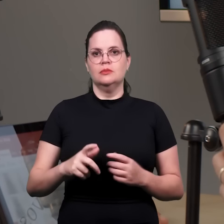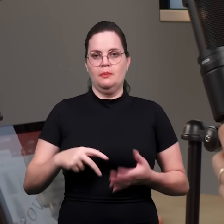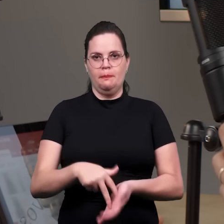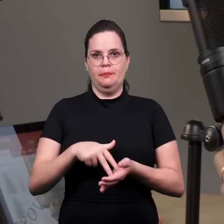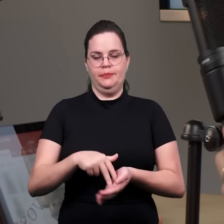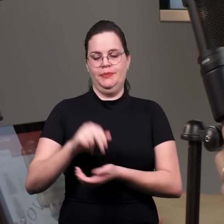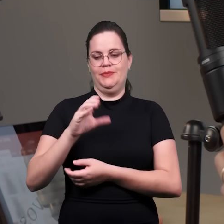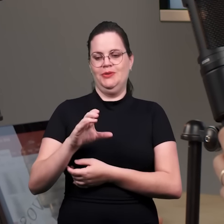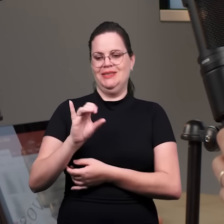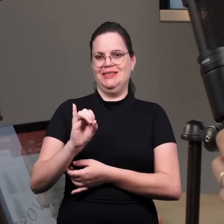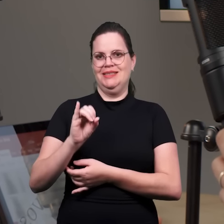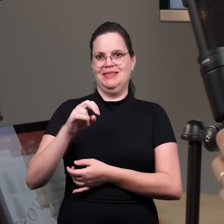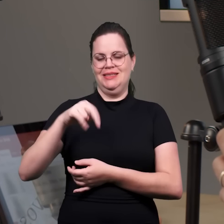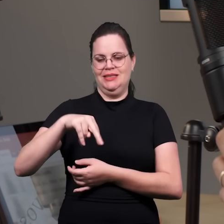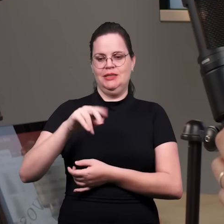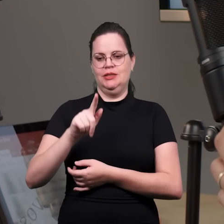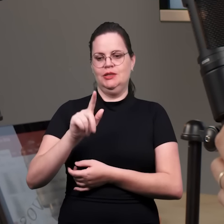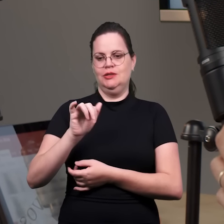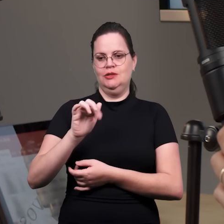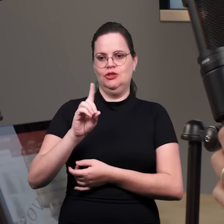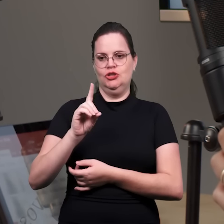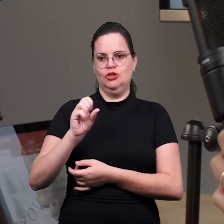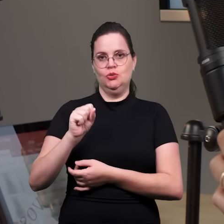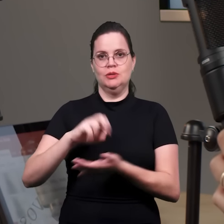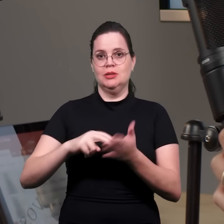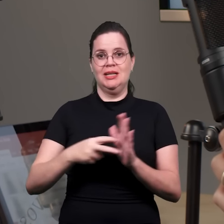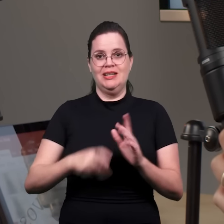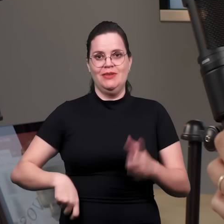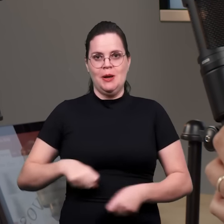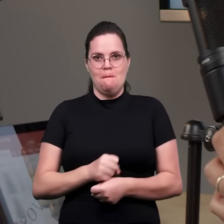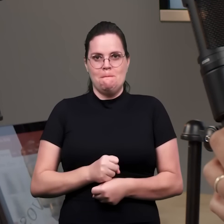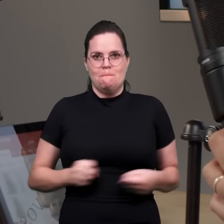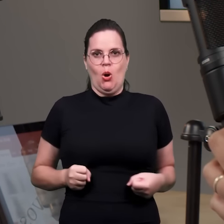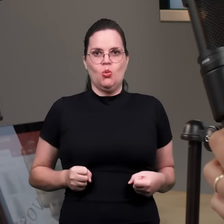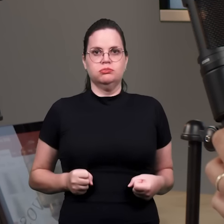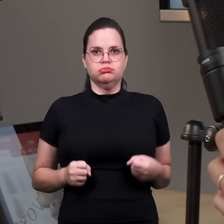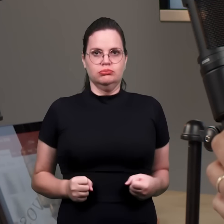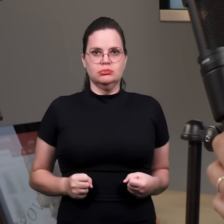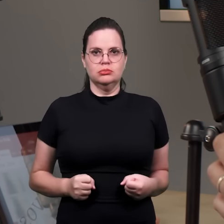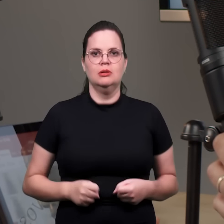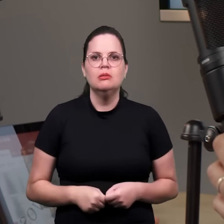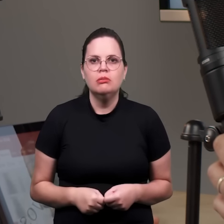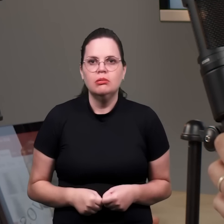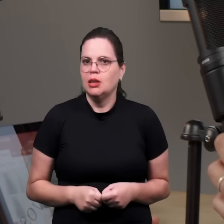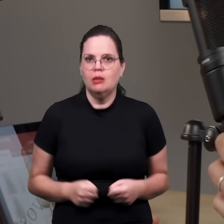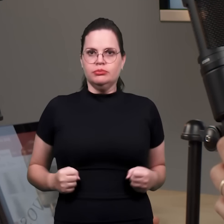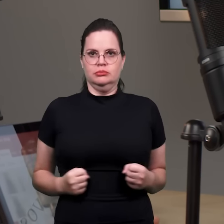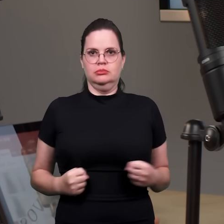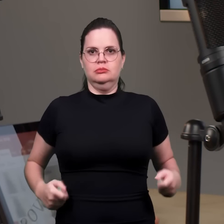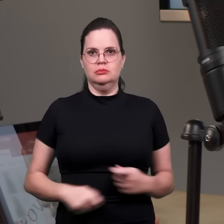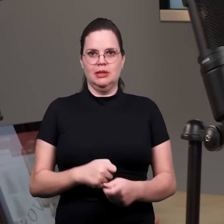e interessante que agora é chegado o momento em que Deus iria cumprir a sua promessa.